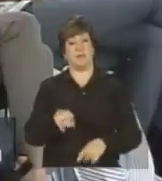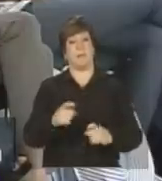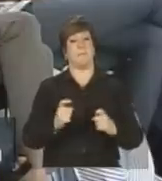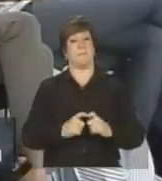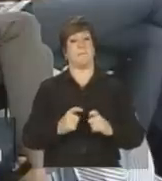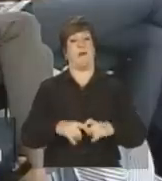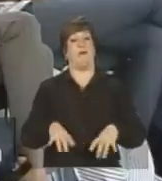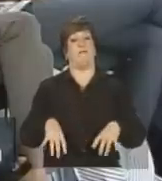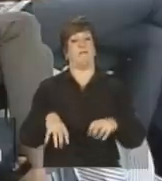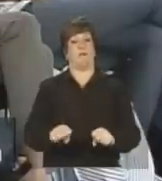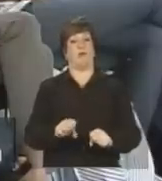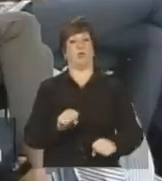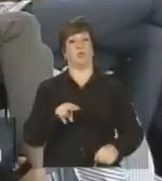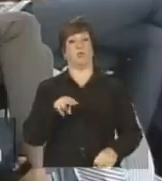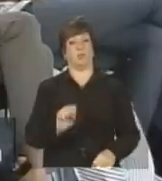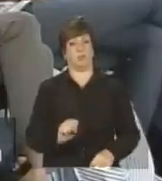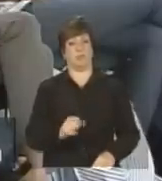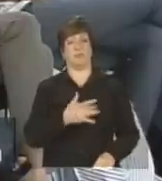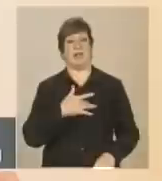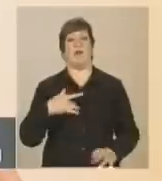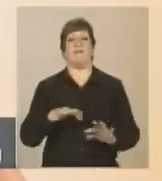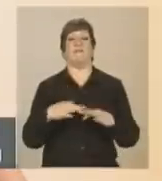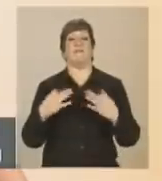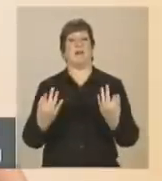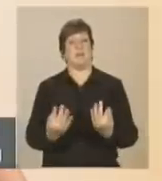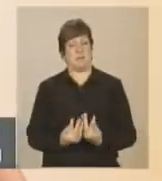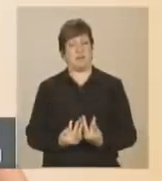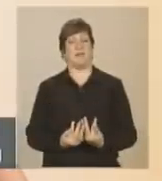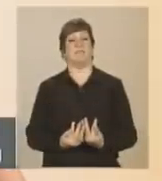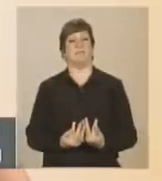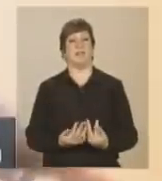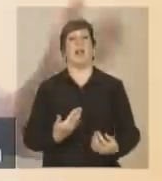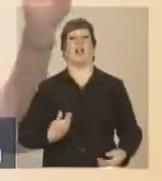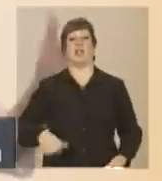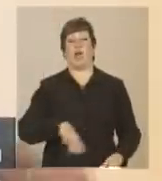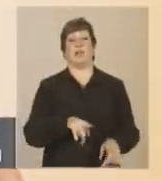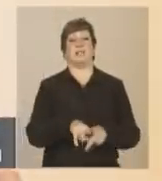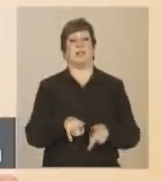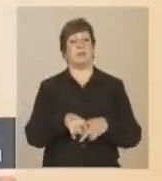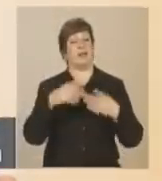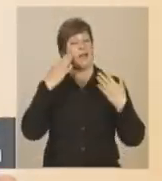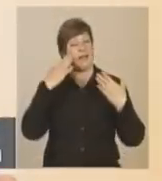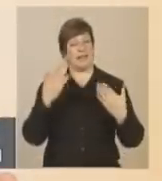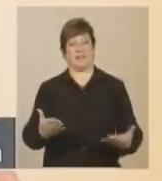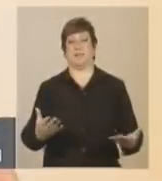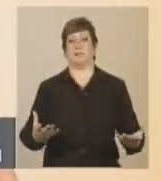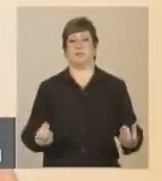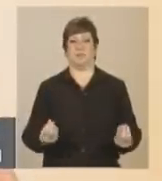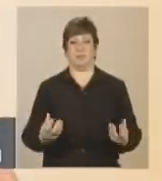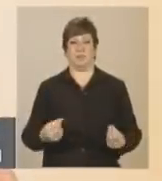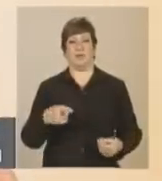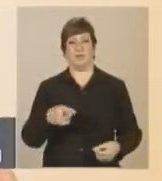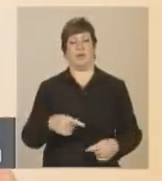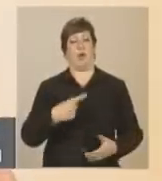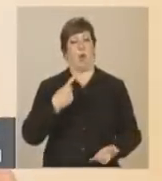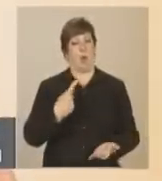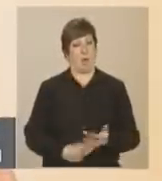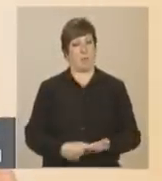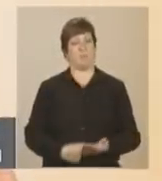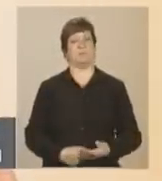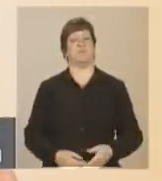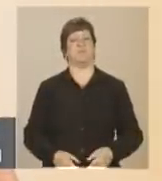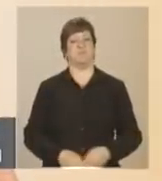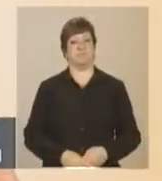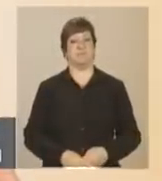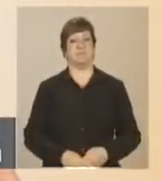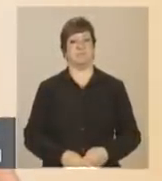médica do SUS, do Saúde da Família. Nós também agradecemos muito esse seu compromisso.